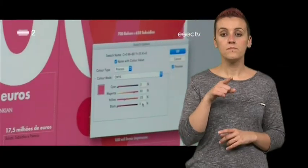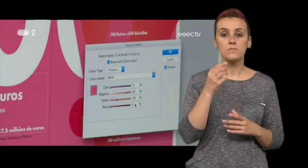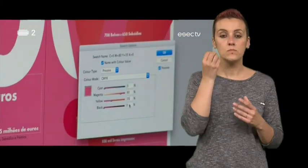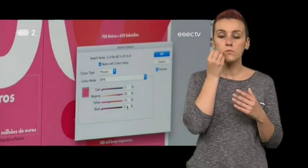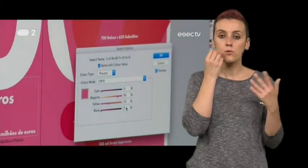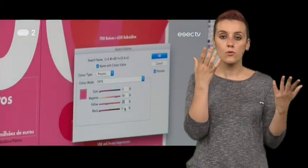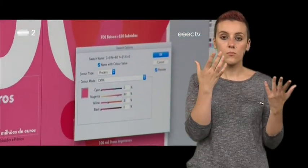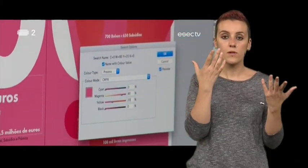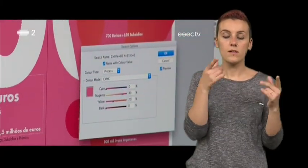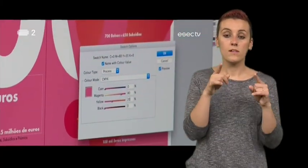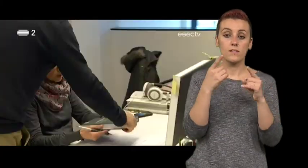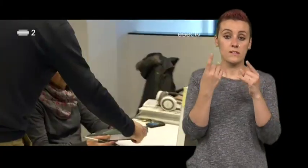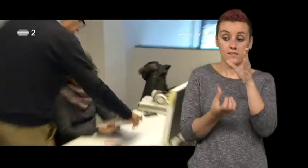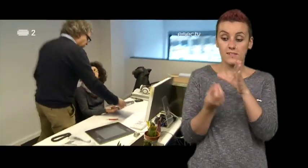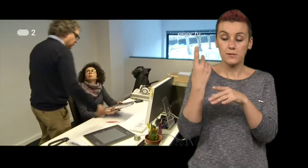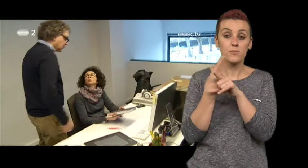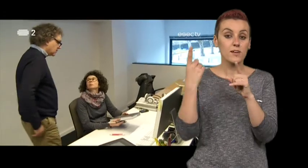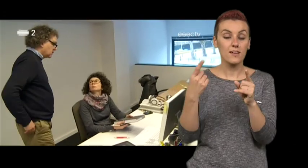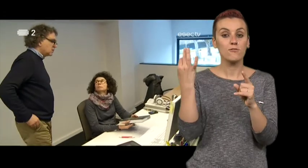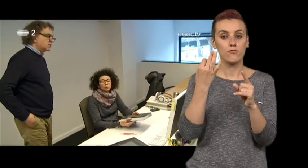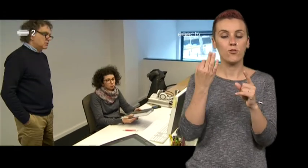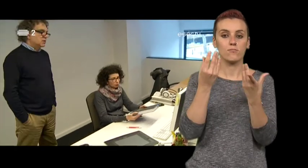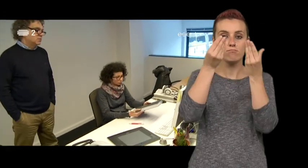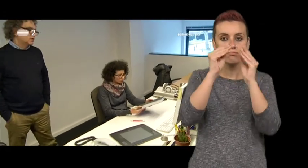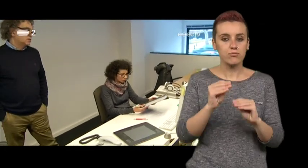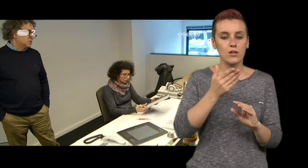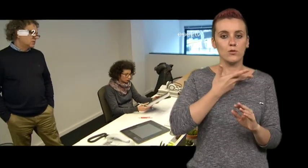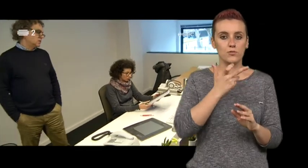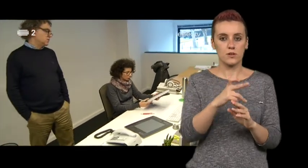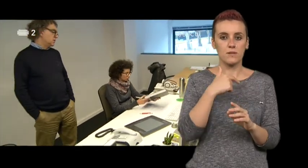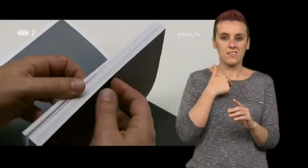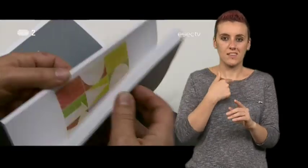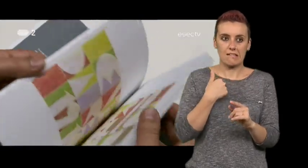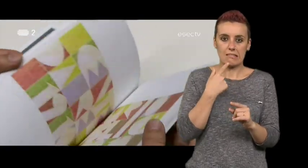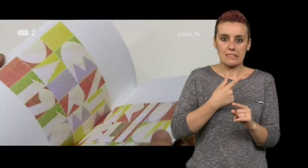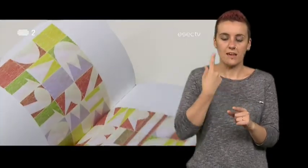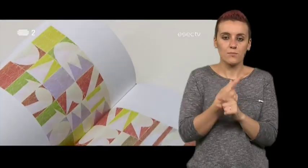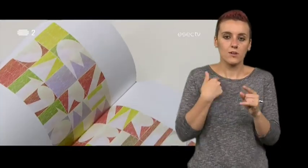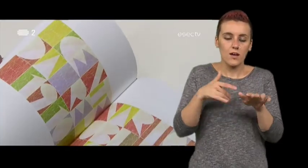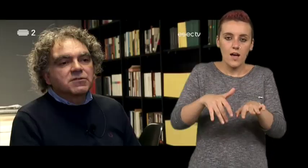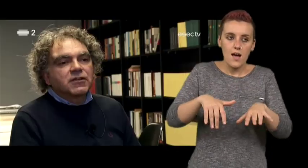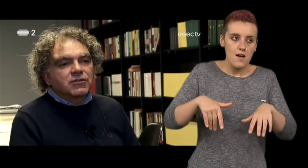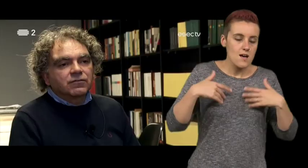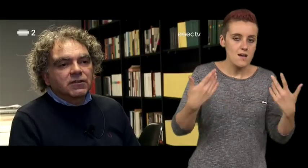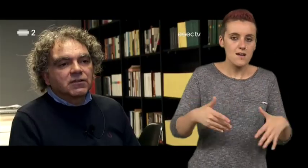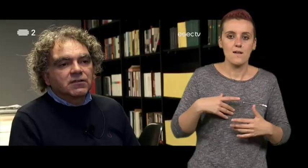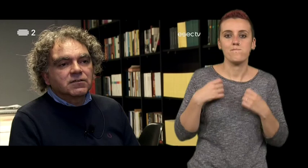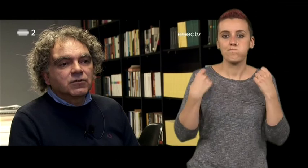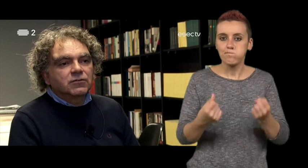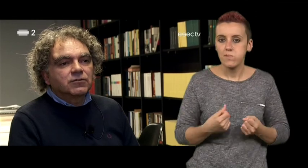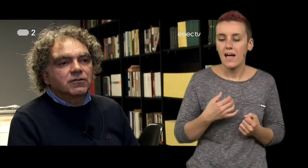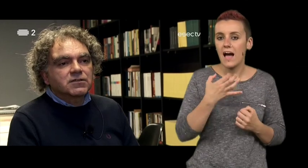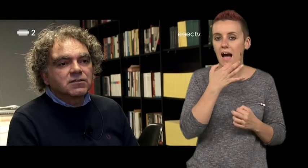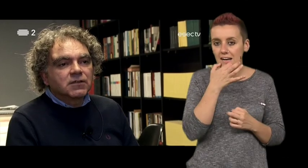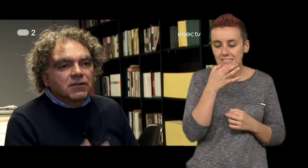Ele resulta do processo de escrita da tese de doutoramento, que eu fiz de uma forma estranha. Não conseguia começar a escrever a tese